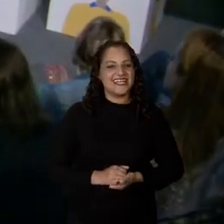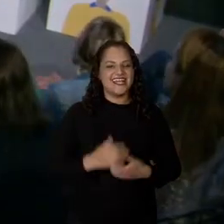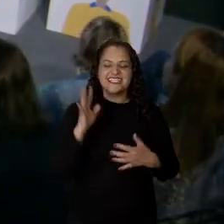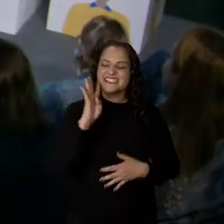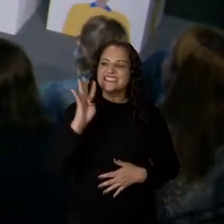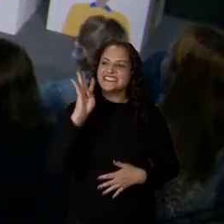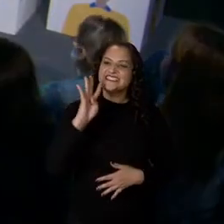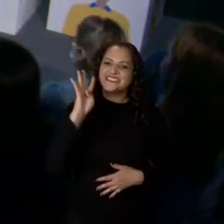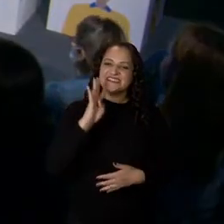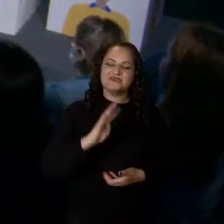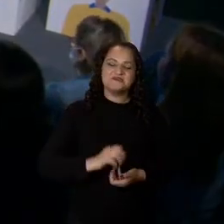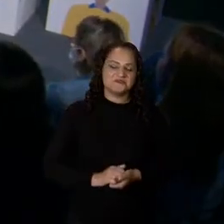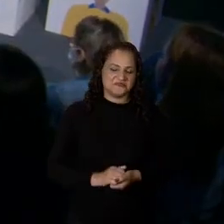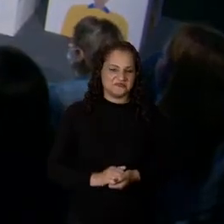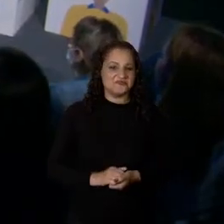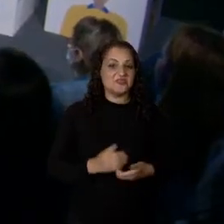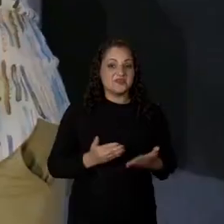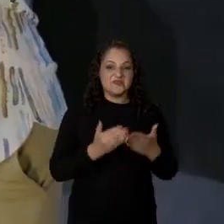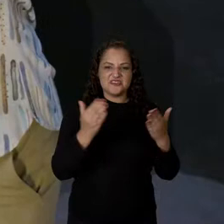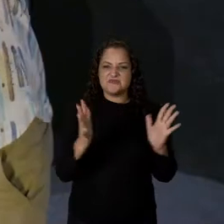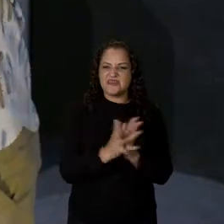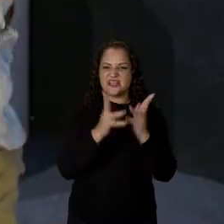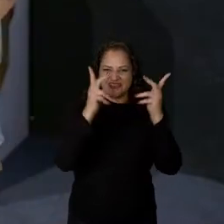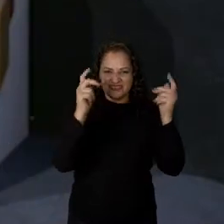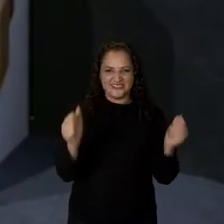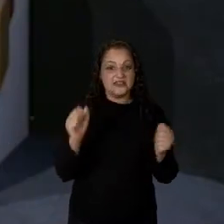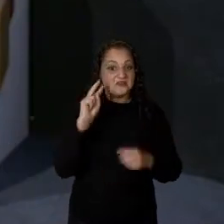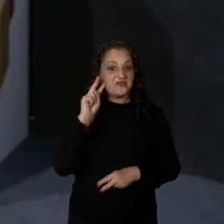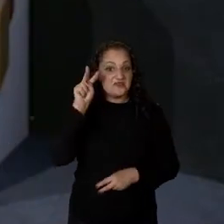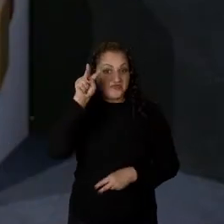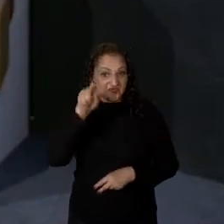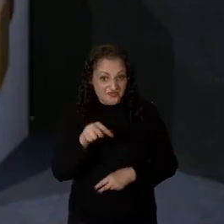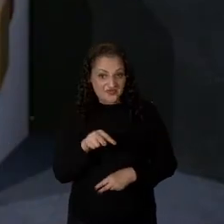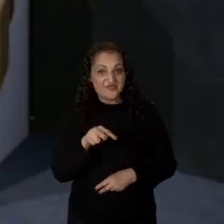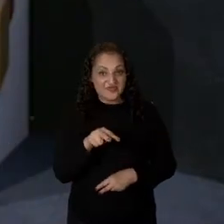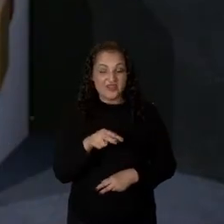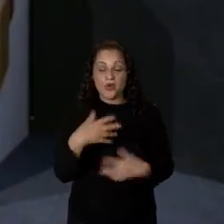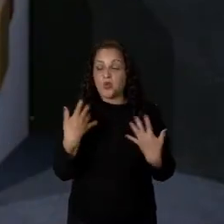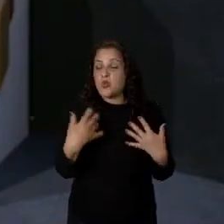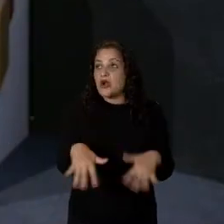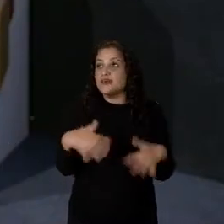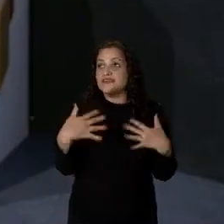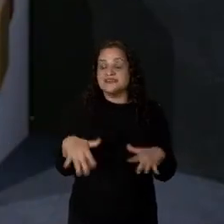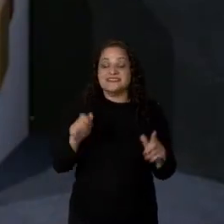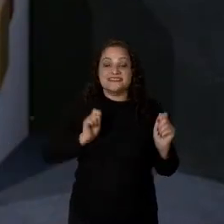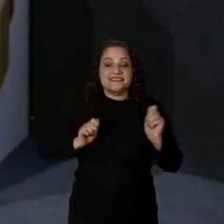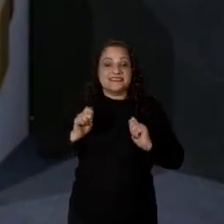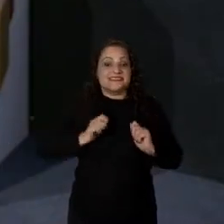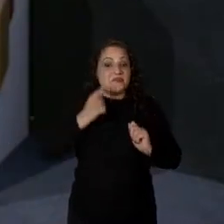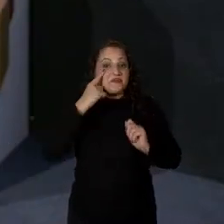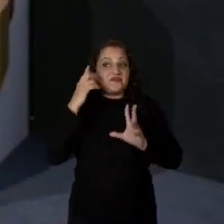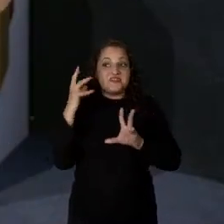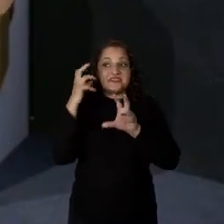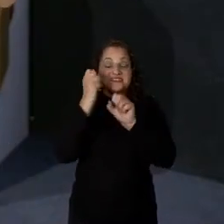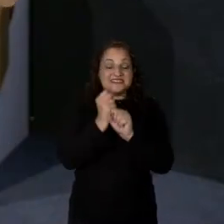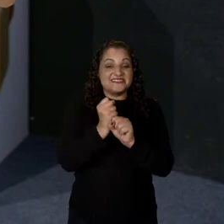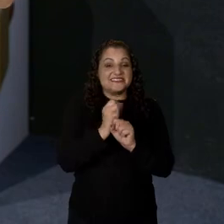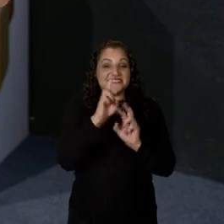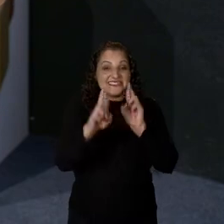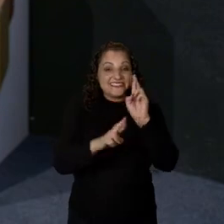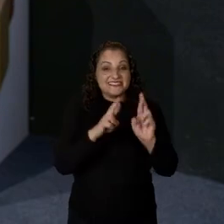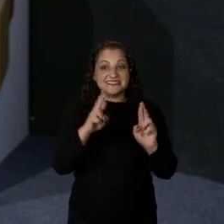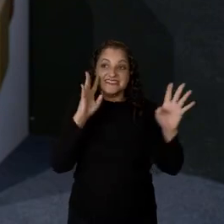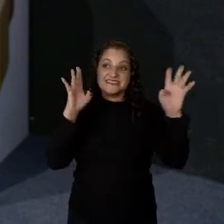Muito legal! Vocês são incríveis! E vendo esses cases, eu fico ansioso com o resultado. Imagino vocês aí na